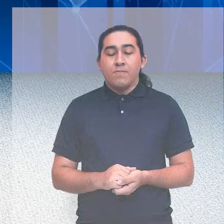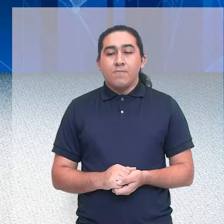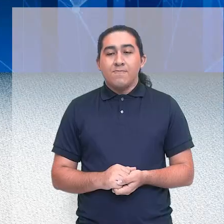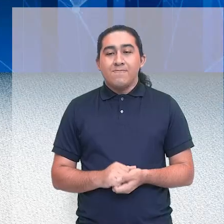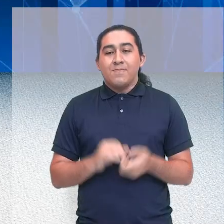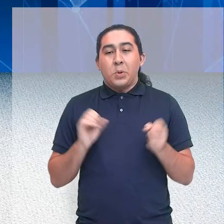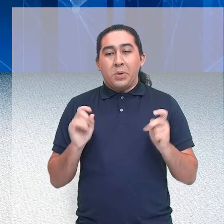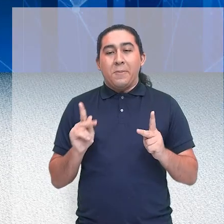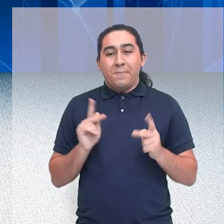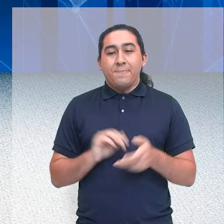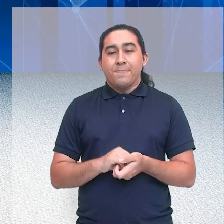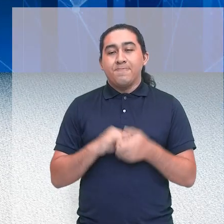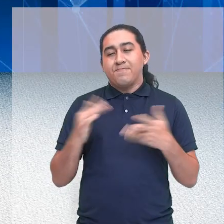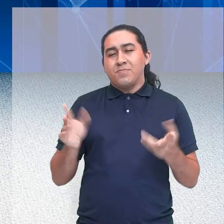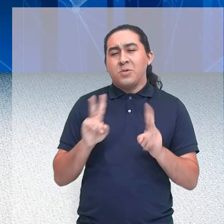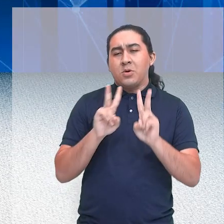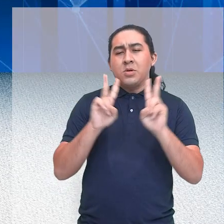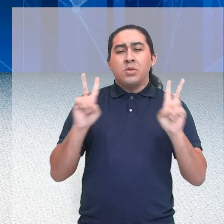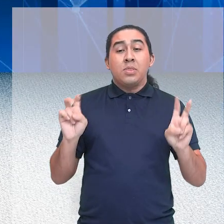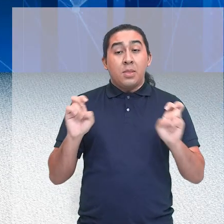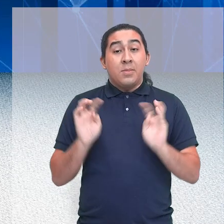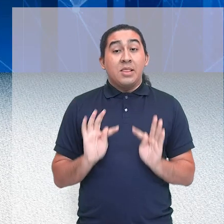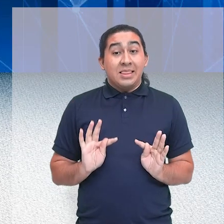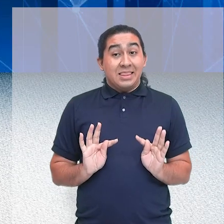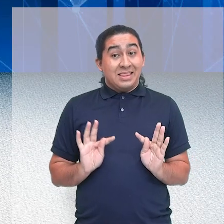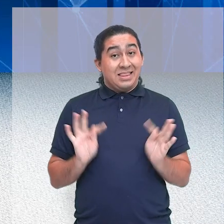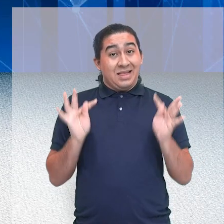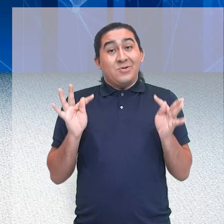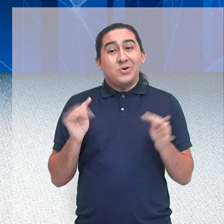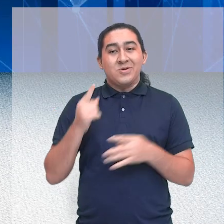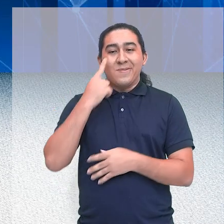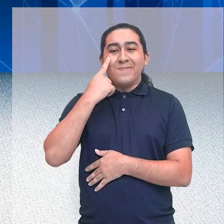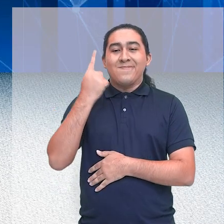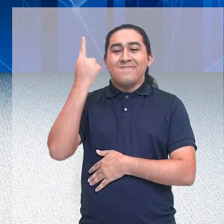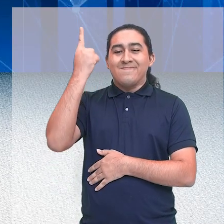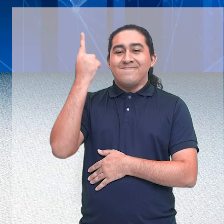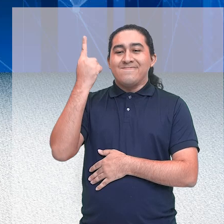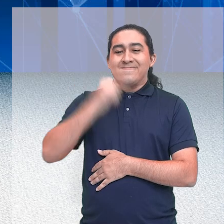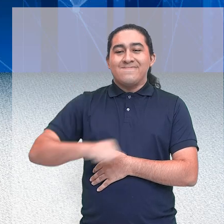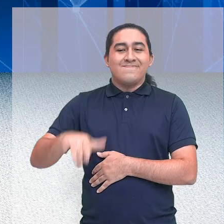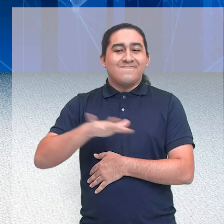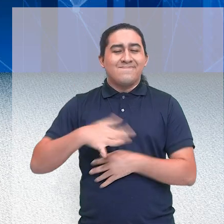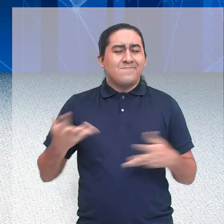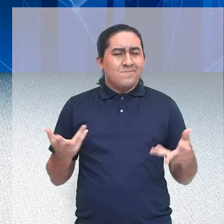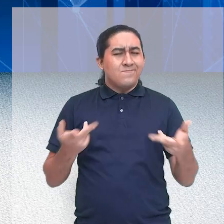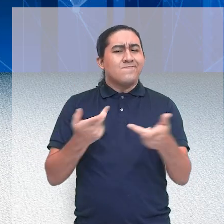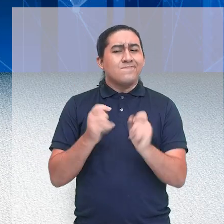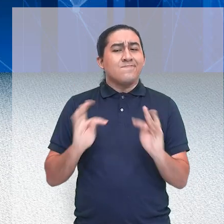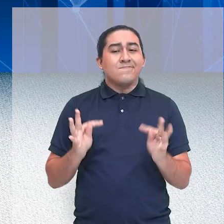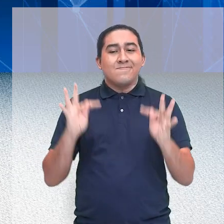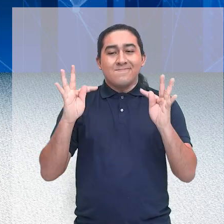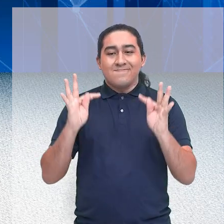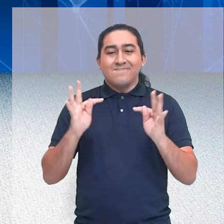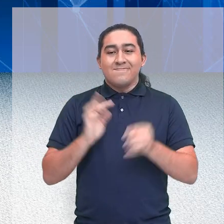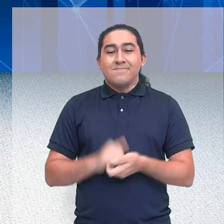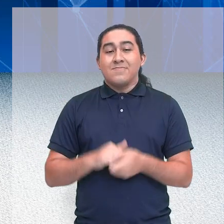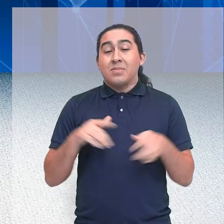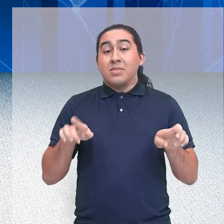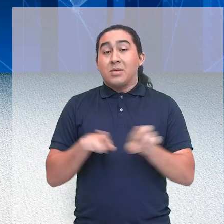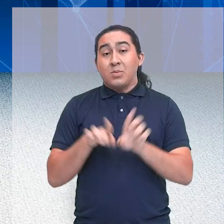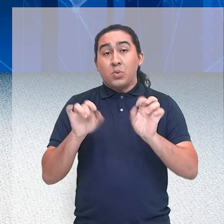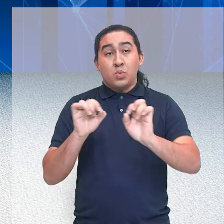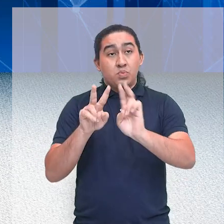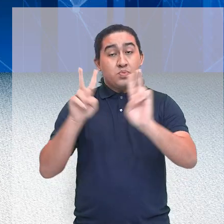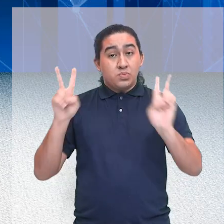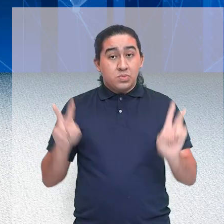Muito bem, então para falar de tecnologia, nosso cenário hoje aqui está bem tecnológico, né? E falando